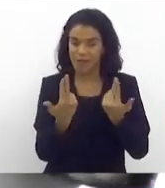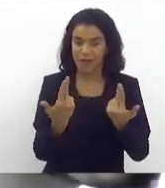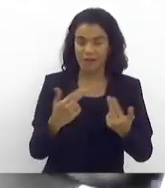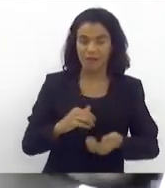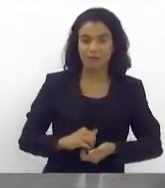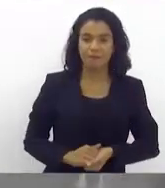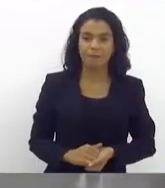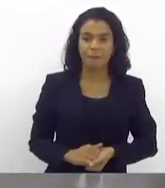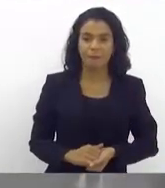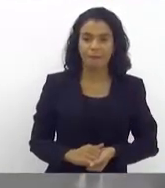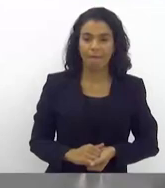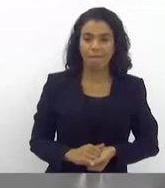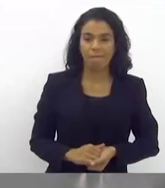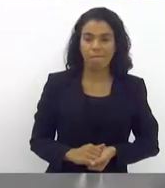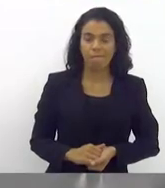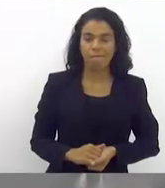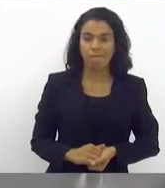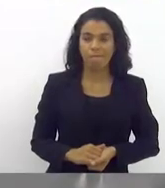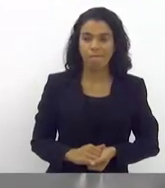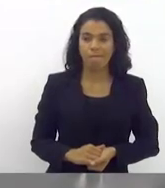Perfeito. Então,